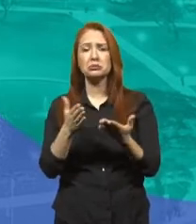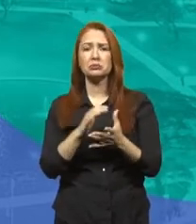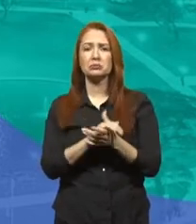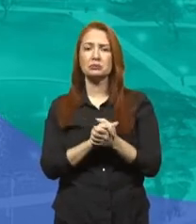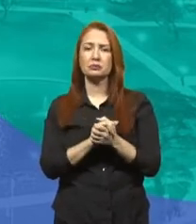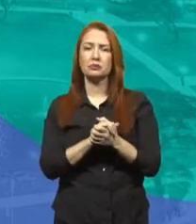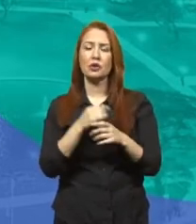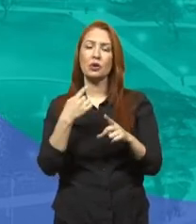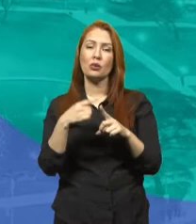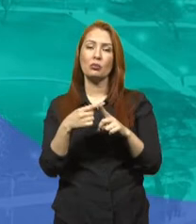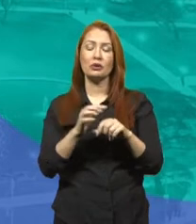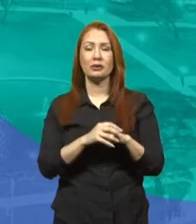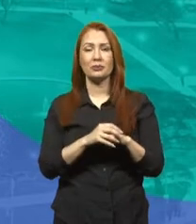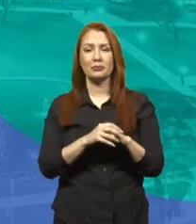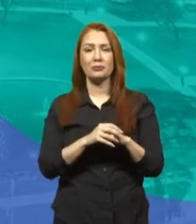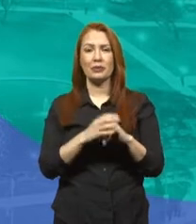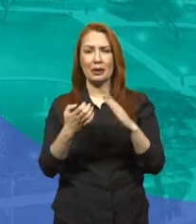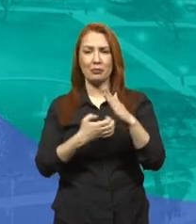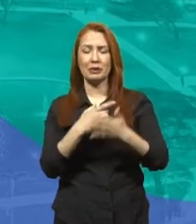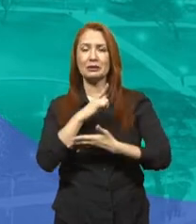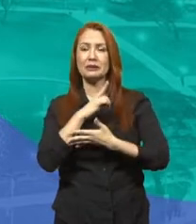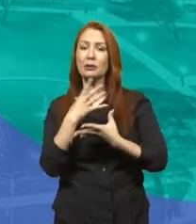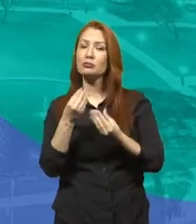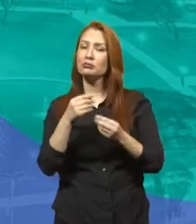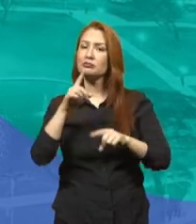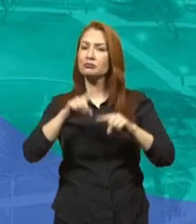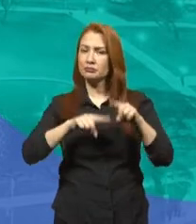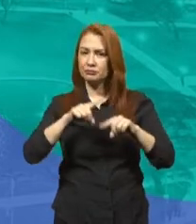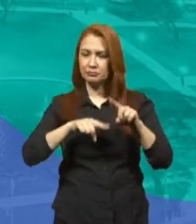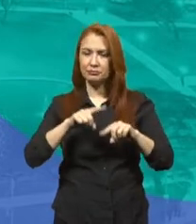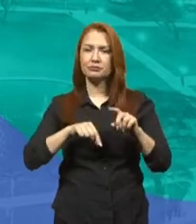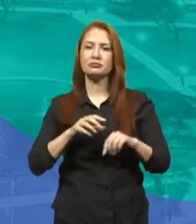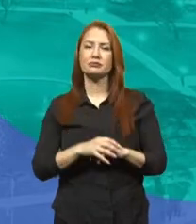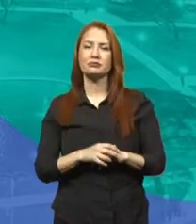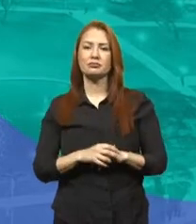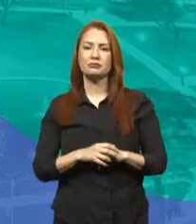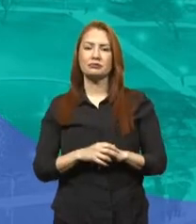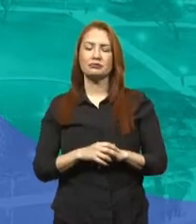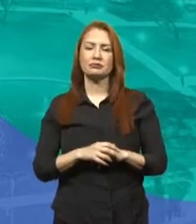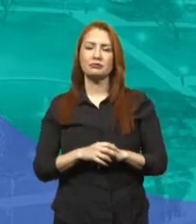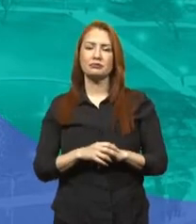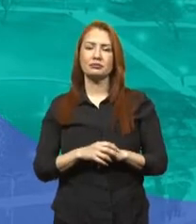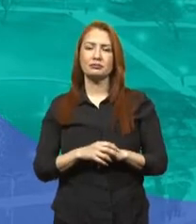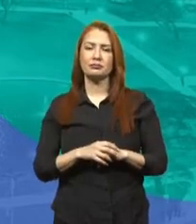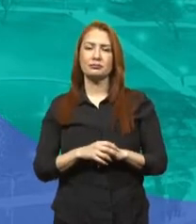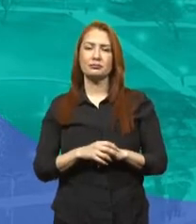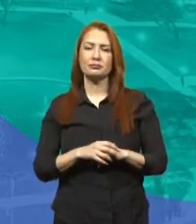Como a cooperativa tem diversas atividades, ela é toda